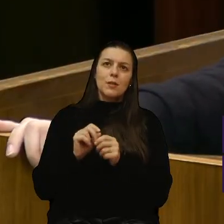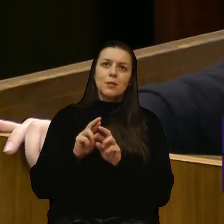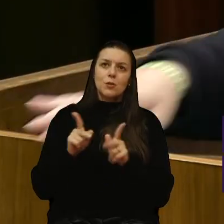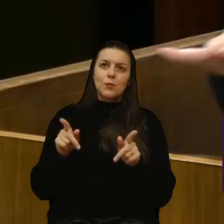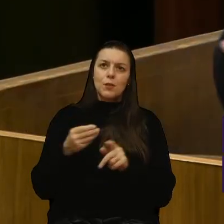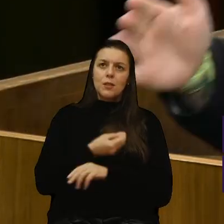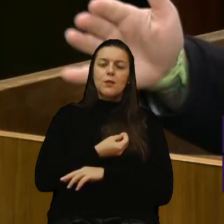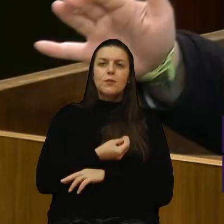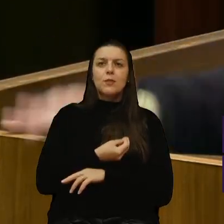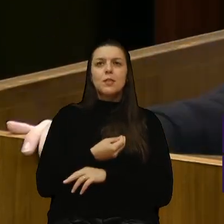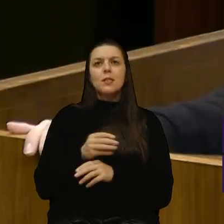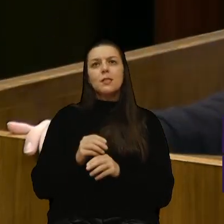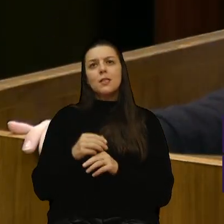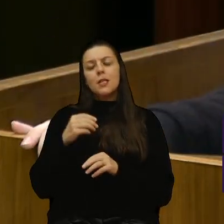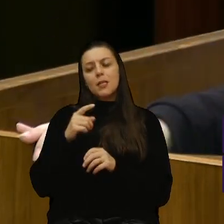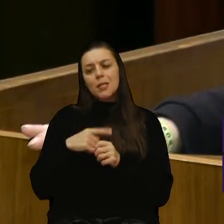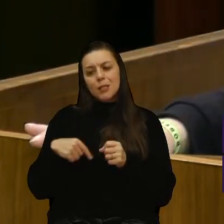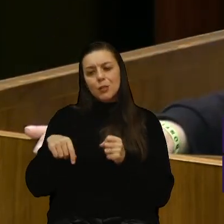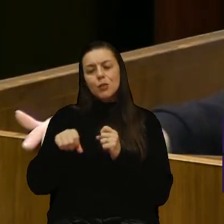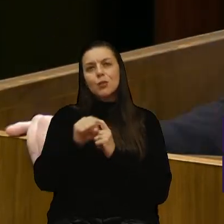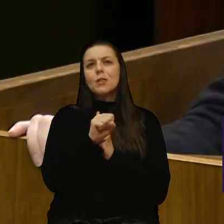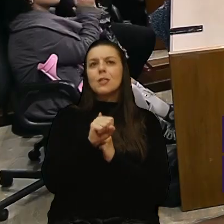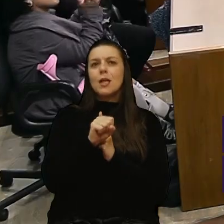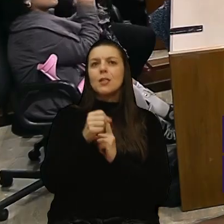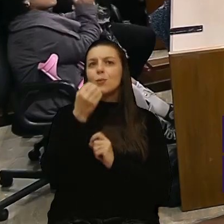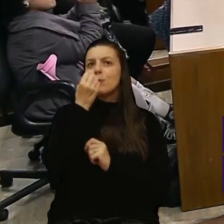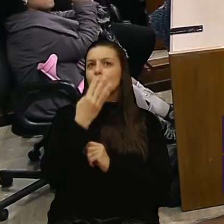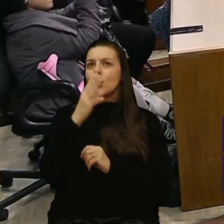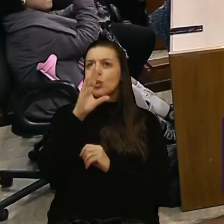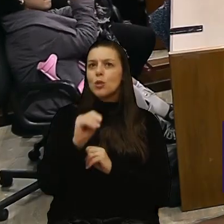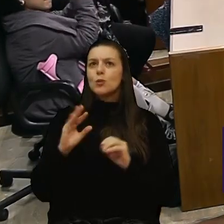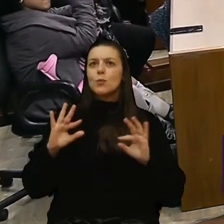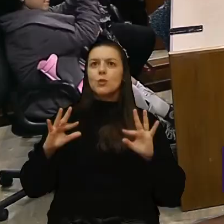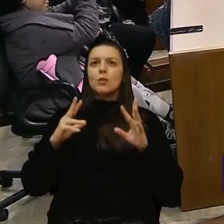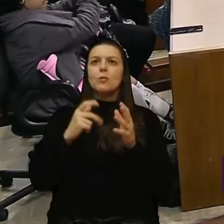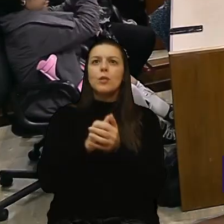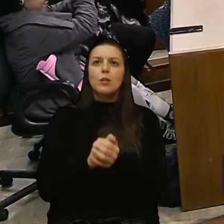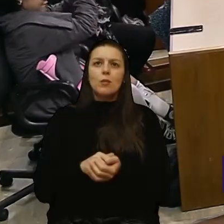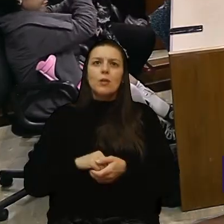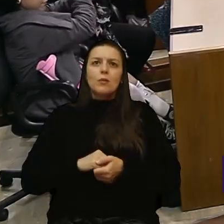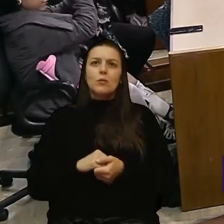diferença na nossa vida e na nossa sociedade. Obrigada, gente. Boa noite para todos nós.